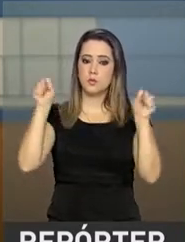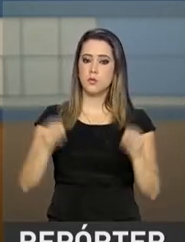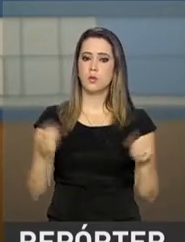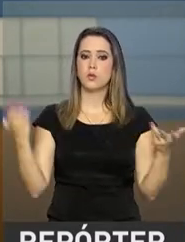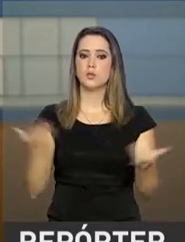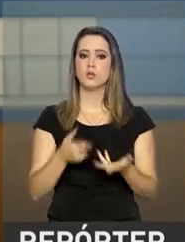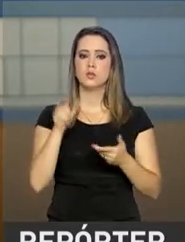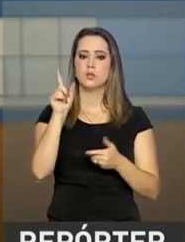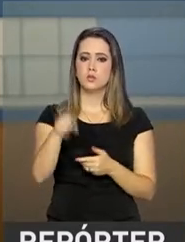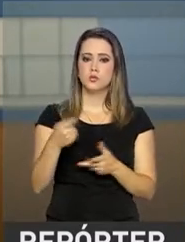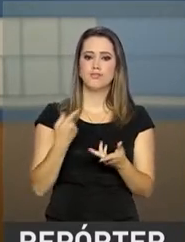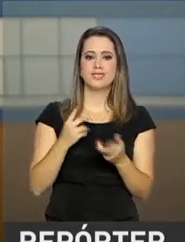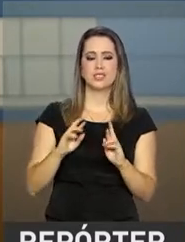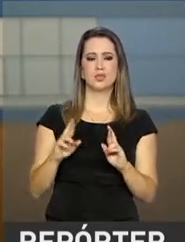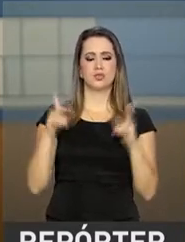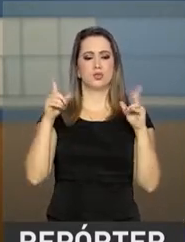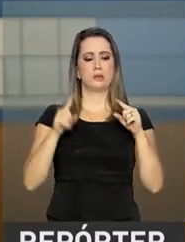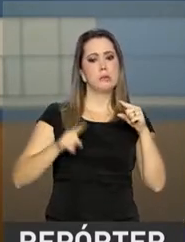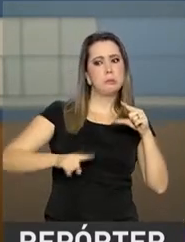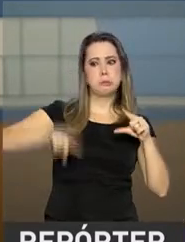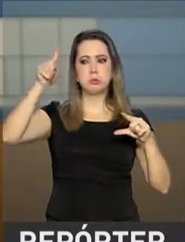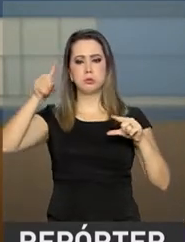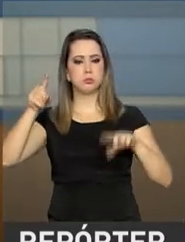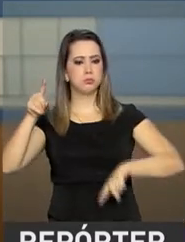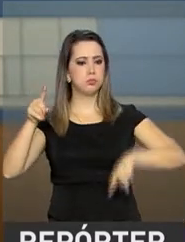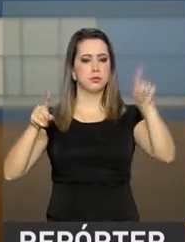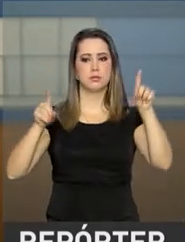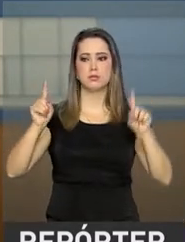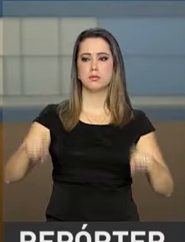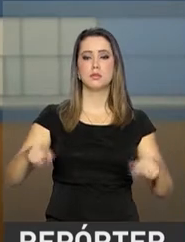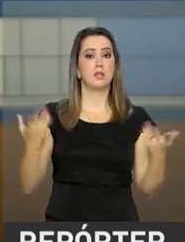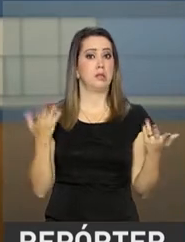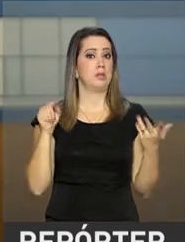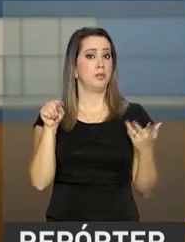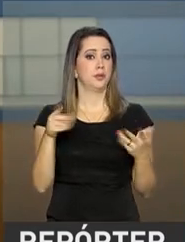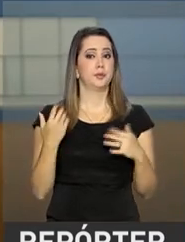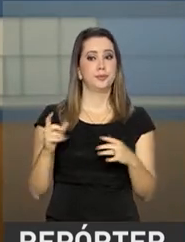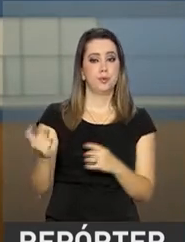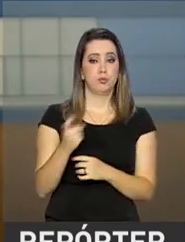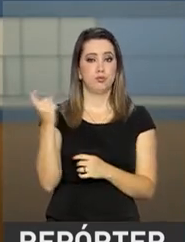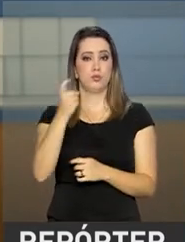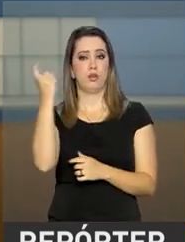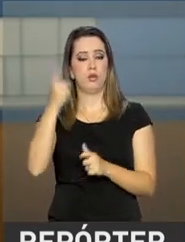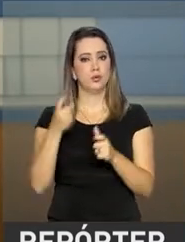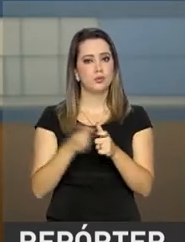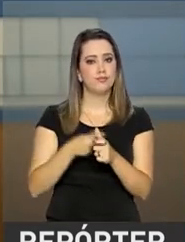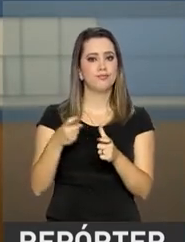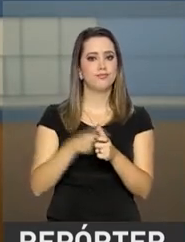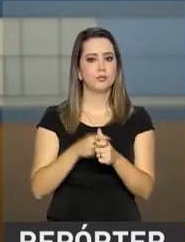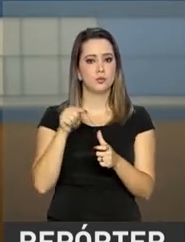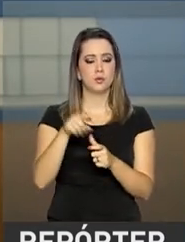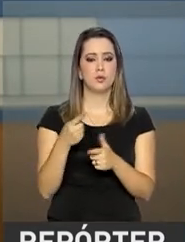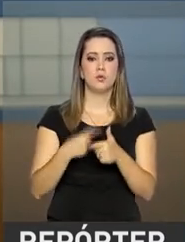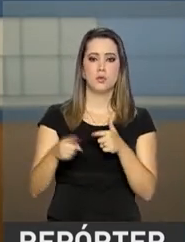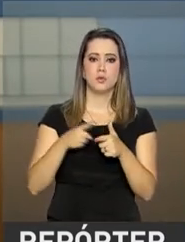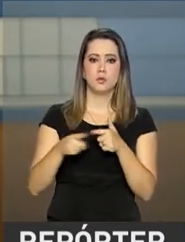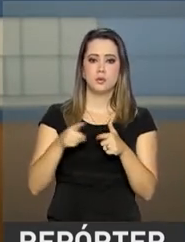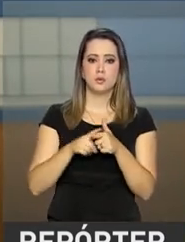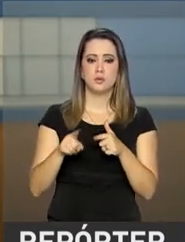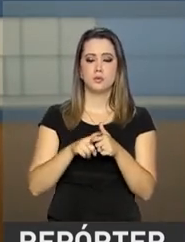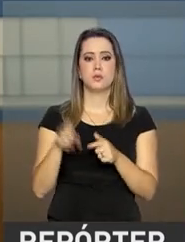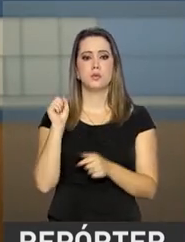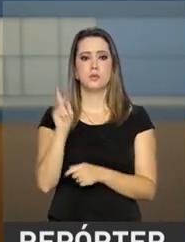extremamente desequilibrado gerando déficits elevadíssimos que colocam em risco o pagamento das aposentadorias